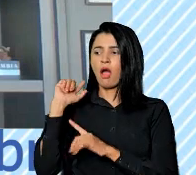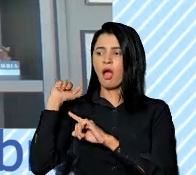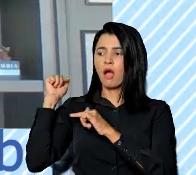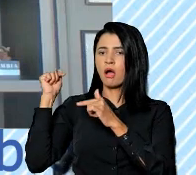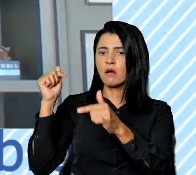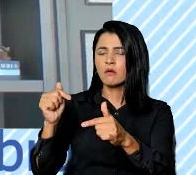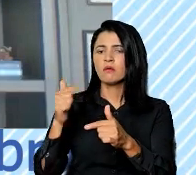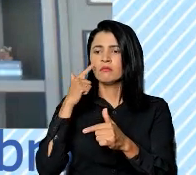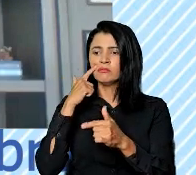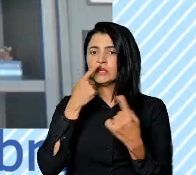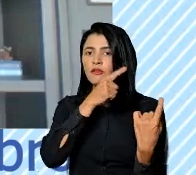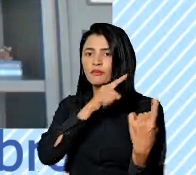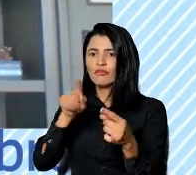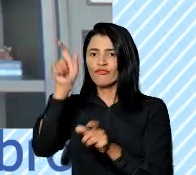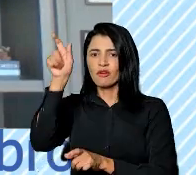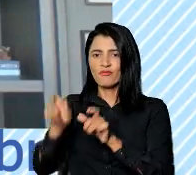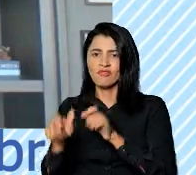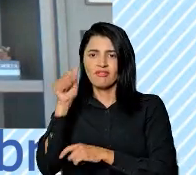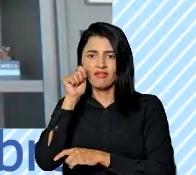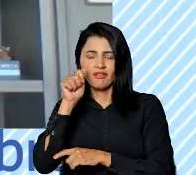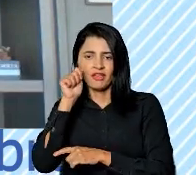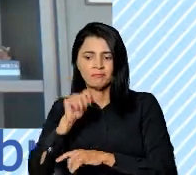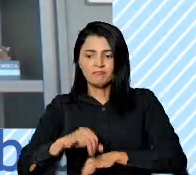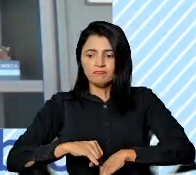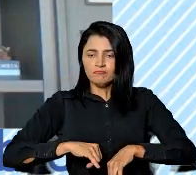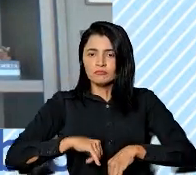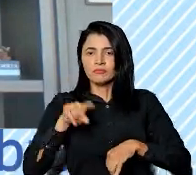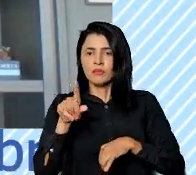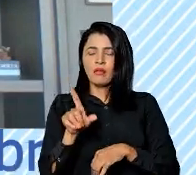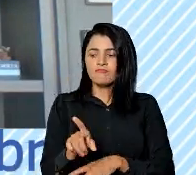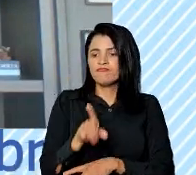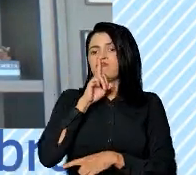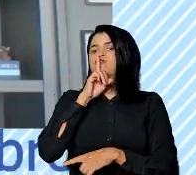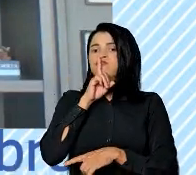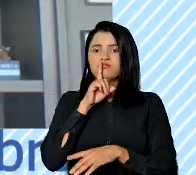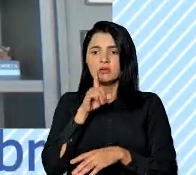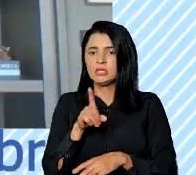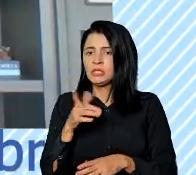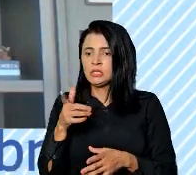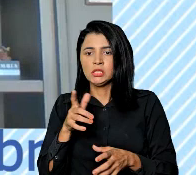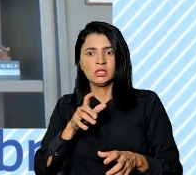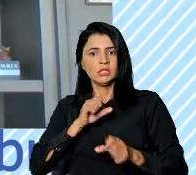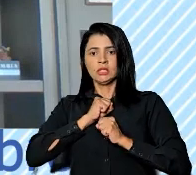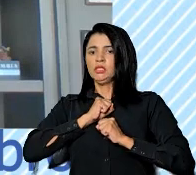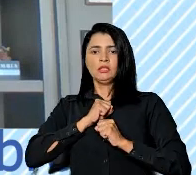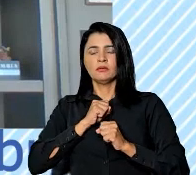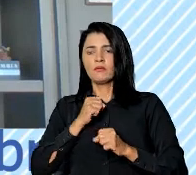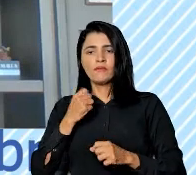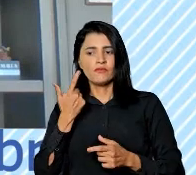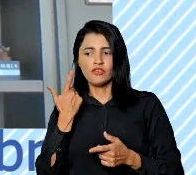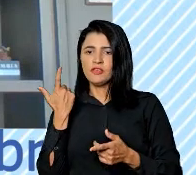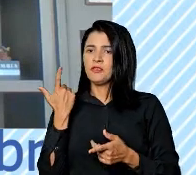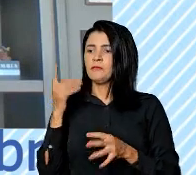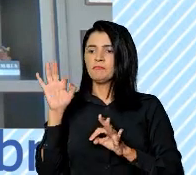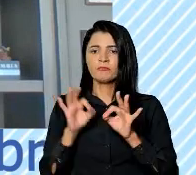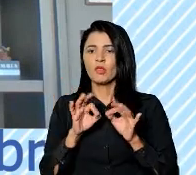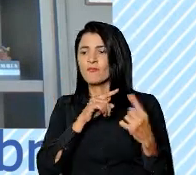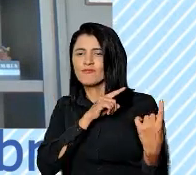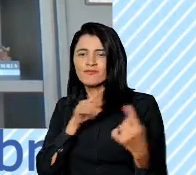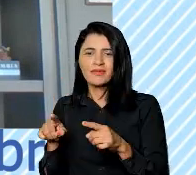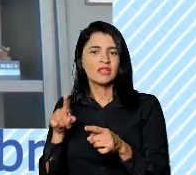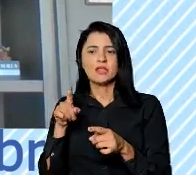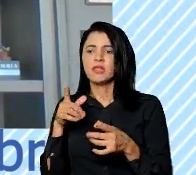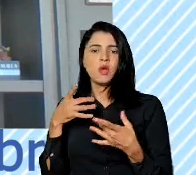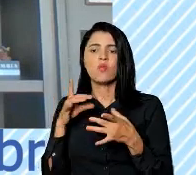a participação das mulheres na política, que para além do silenciamento, para além de eufemizar a nossa contribuição, para além de não permitir